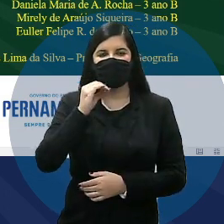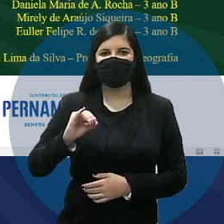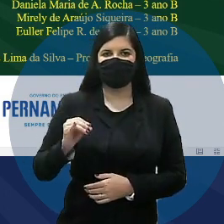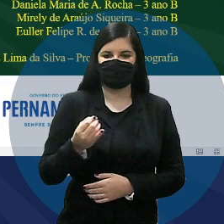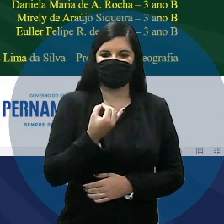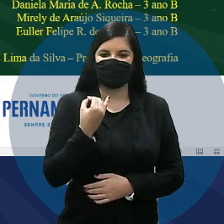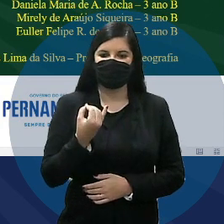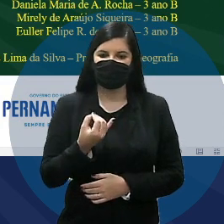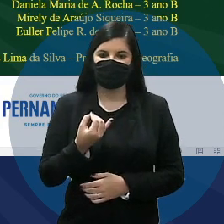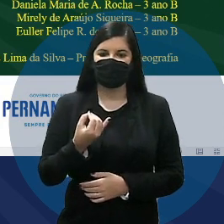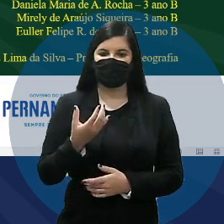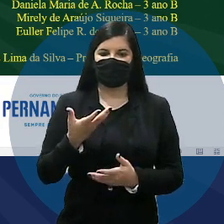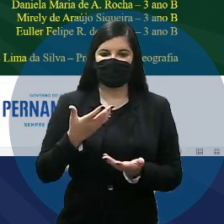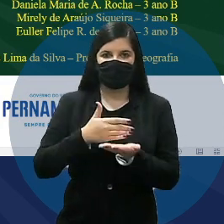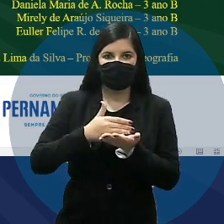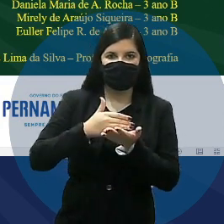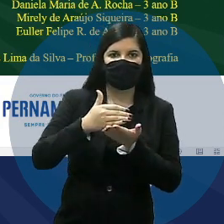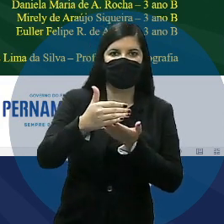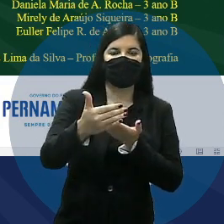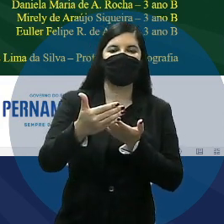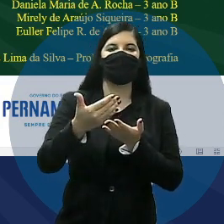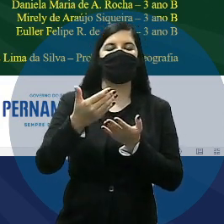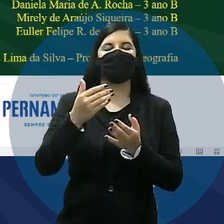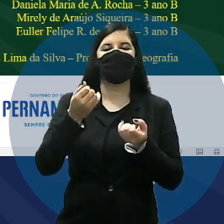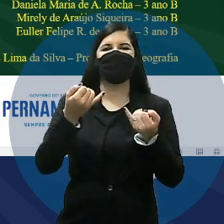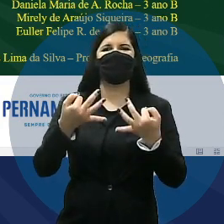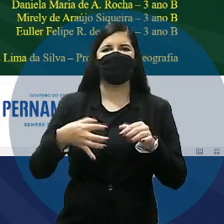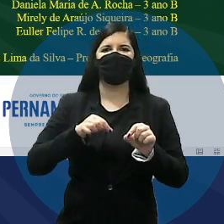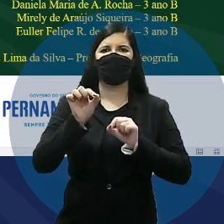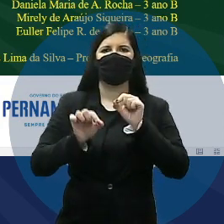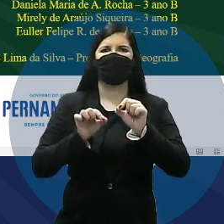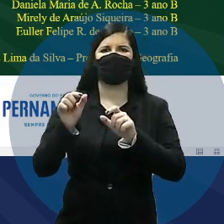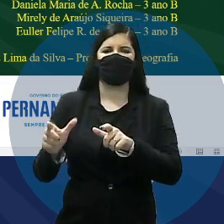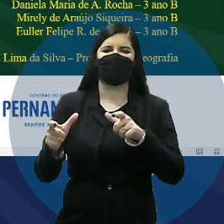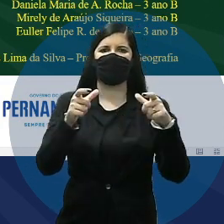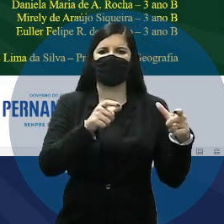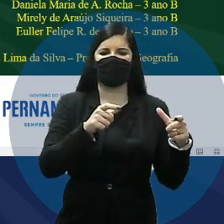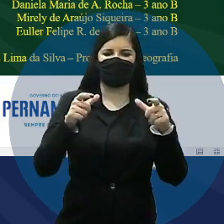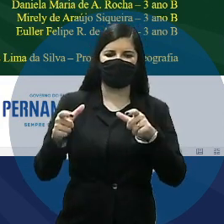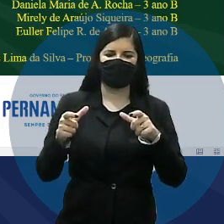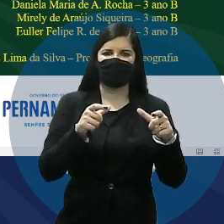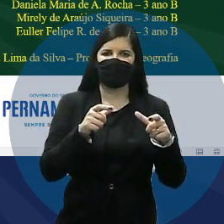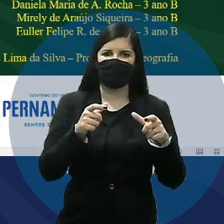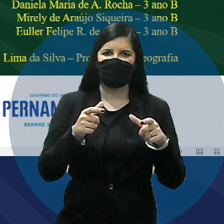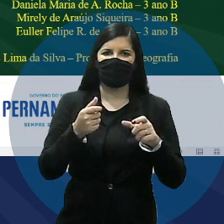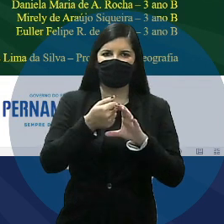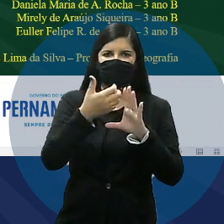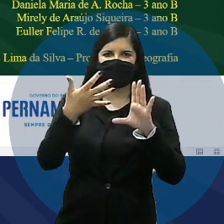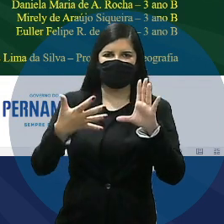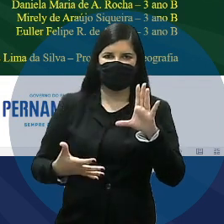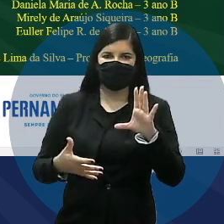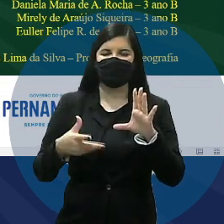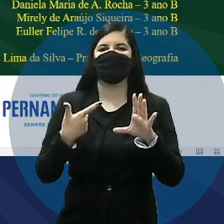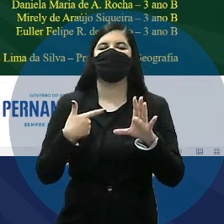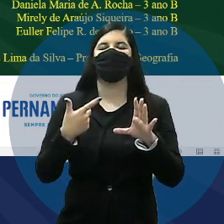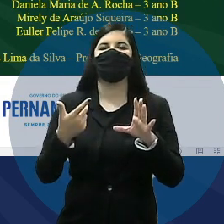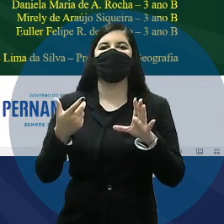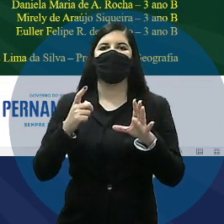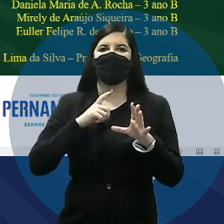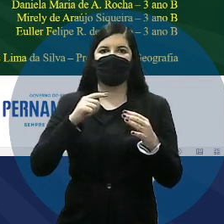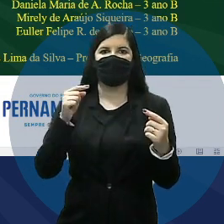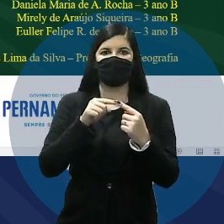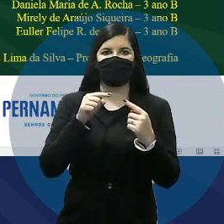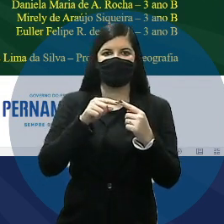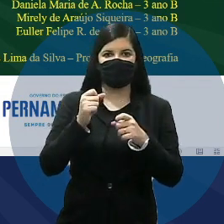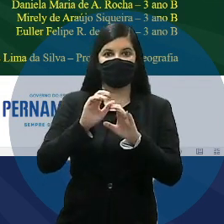nessa parte introdutória daquilo que da localização, de algumas características do município de Capoeiras, onde está situada a